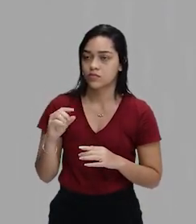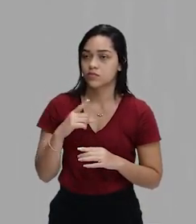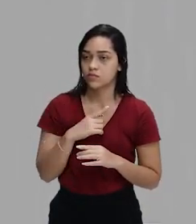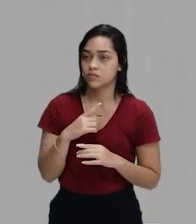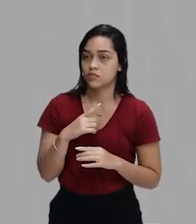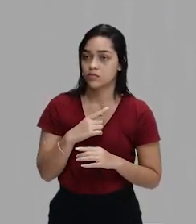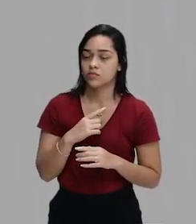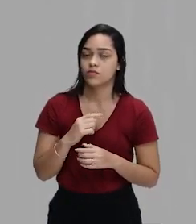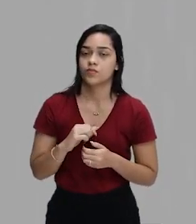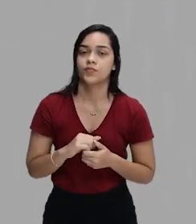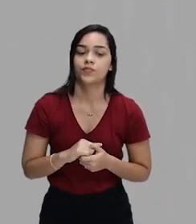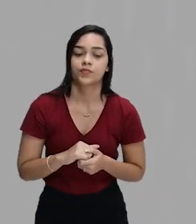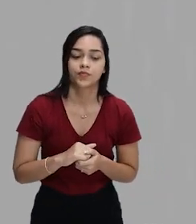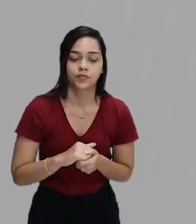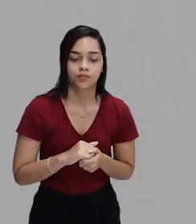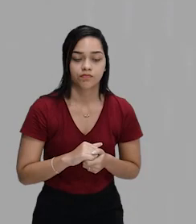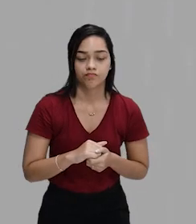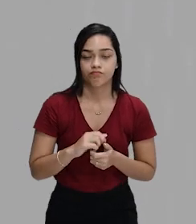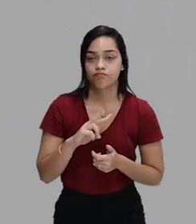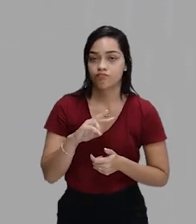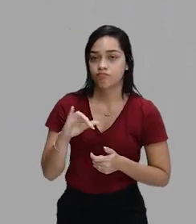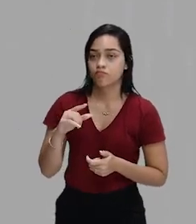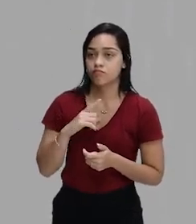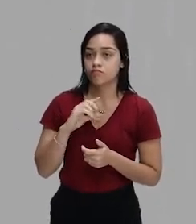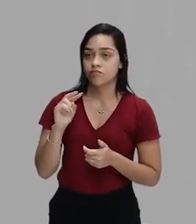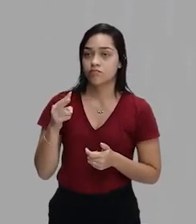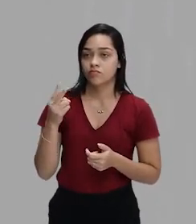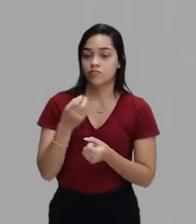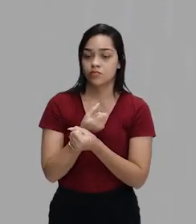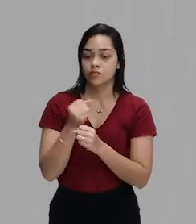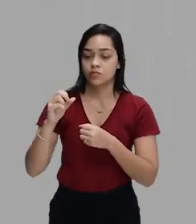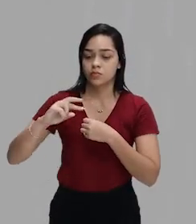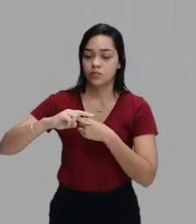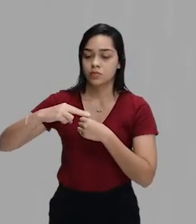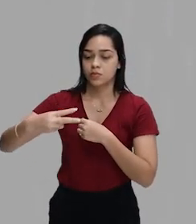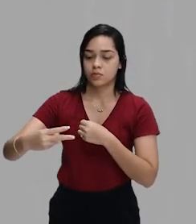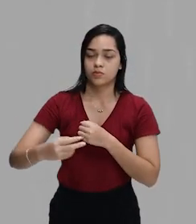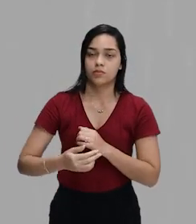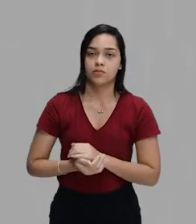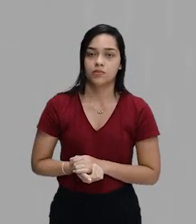de Stalingrado ela vai trazer duas grandes consequências.